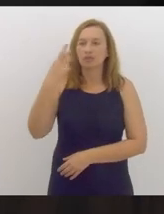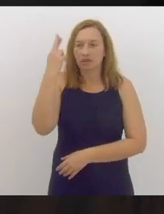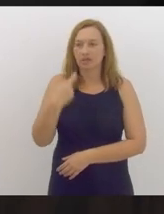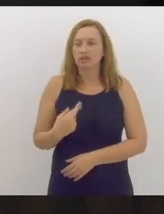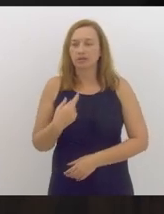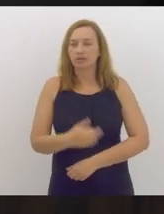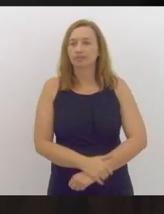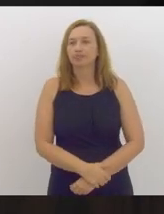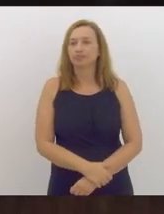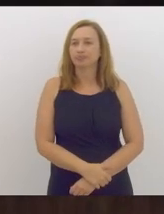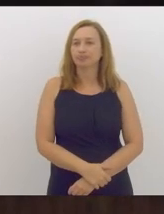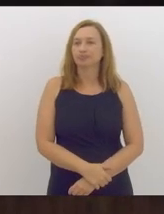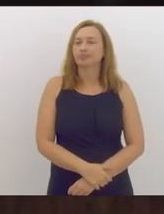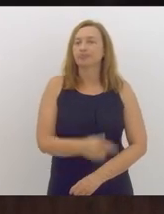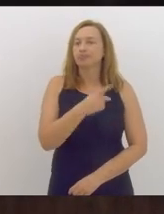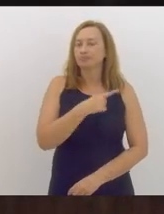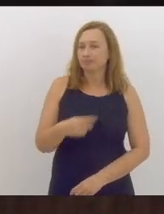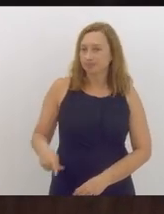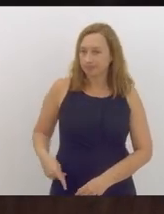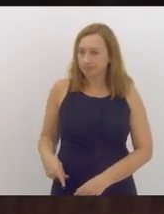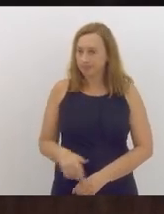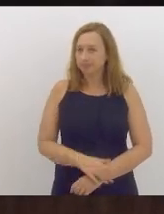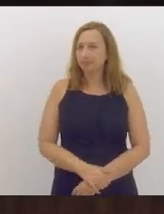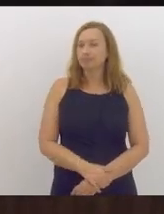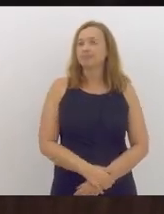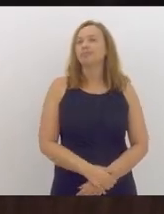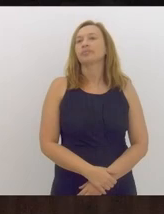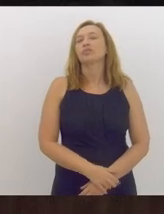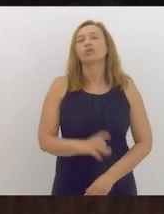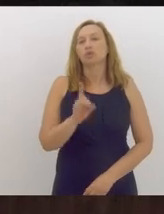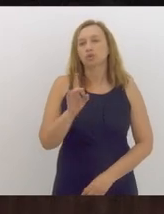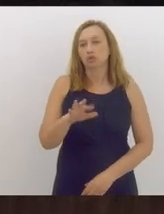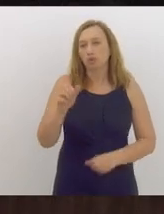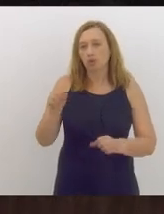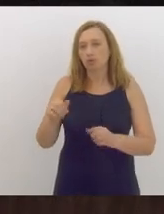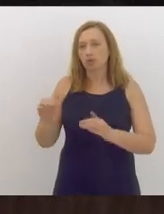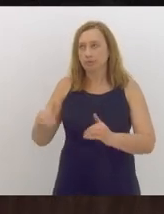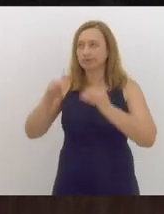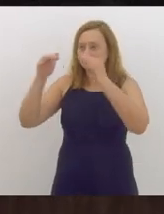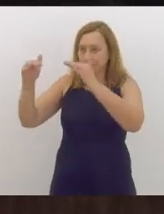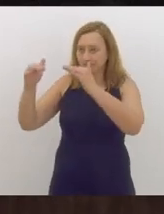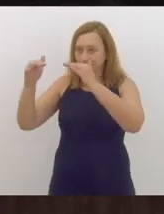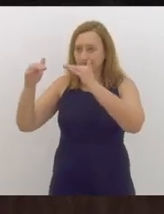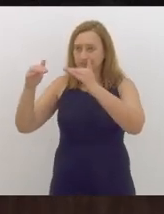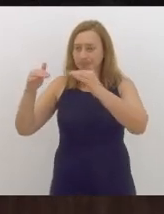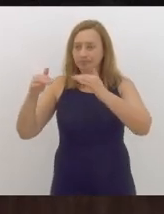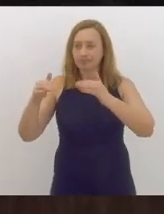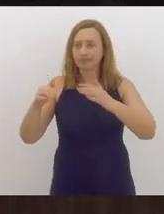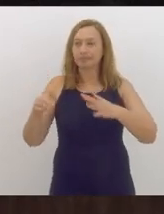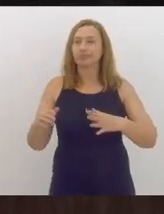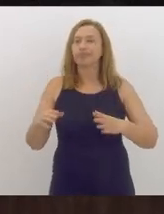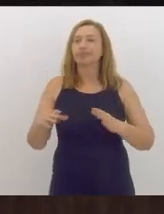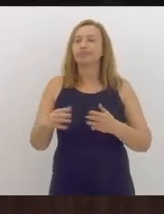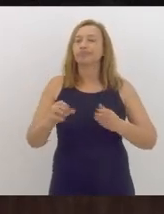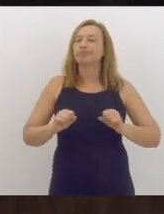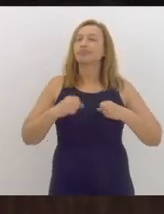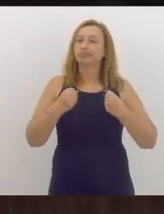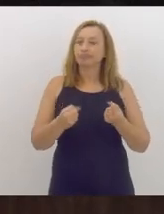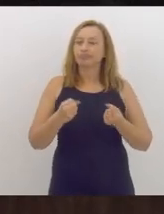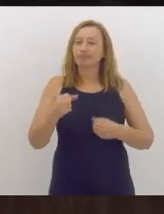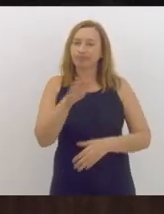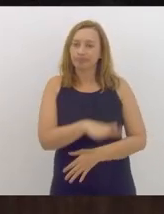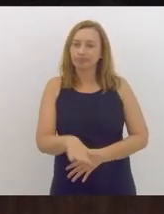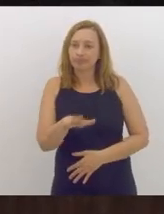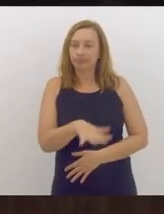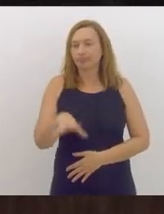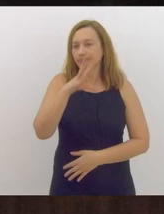Souza. Presidenta, só Vossa Excelência, que é uma defensora das crianças e dos